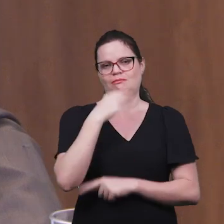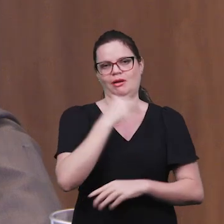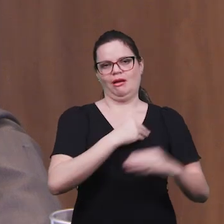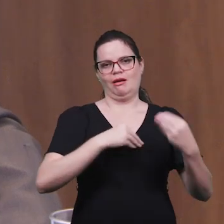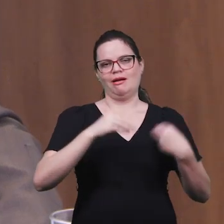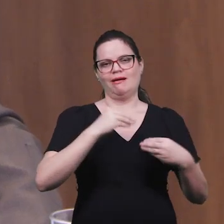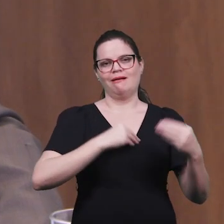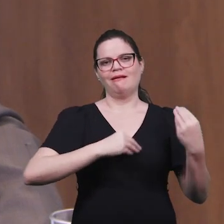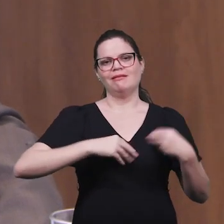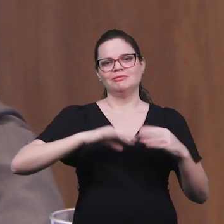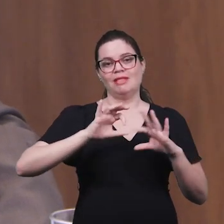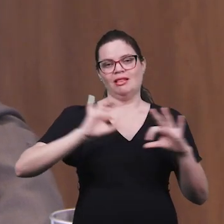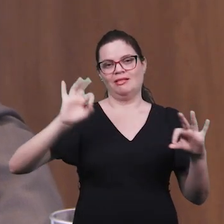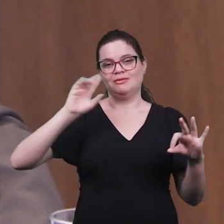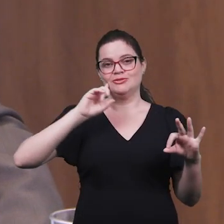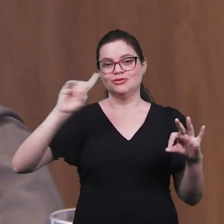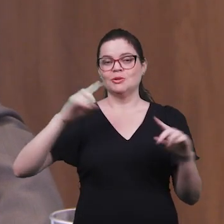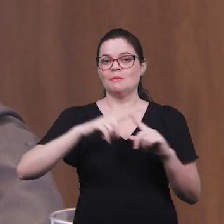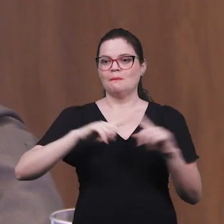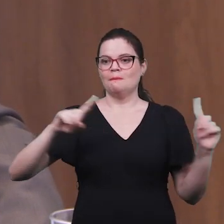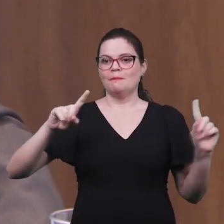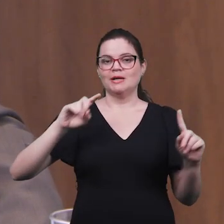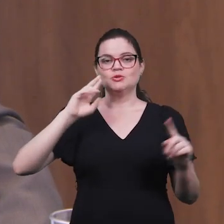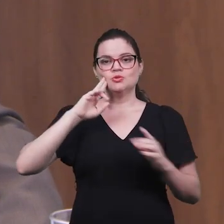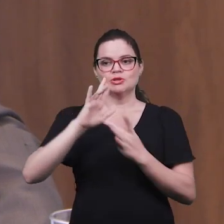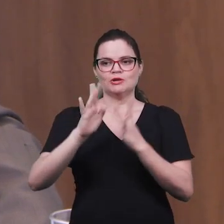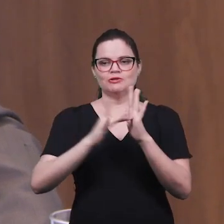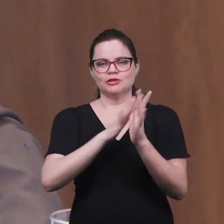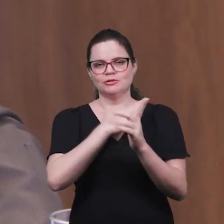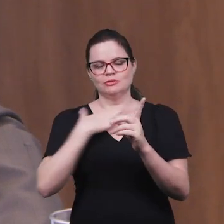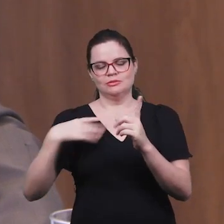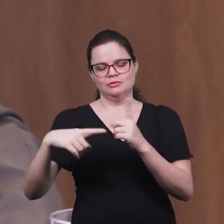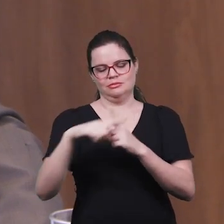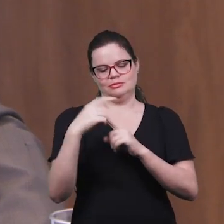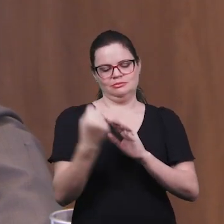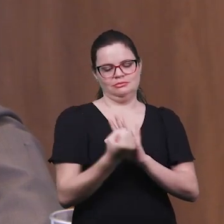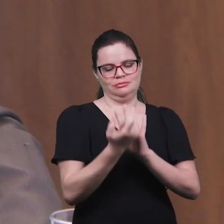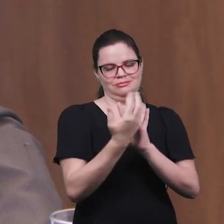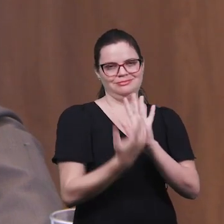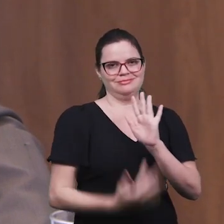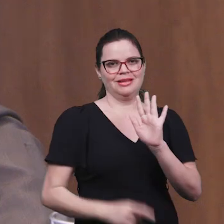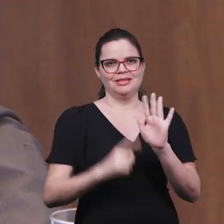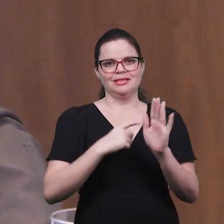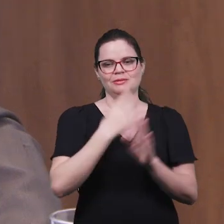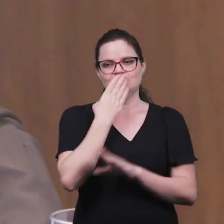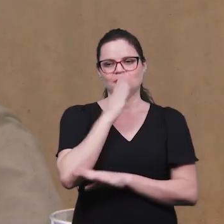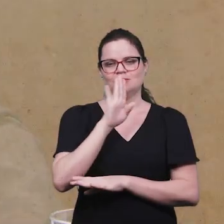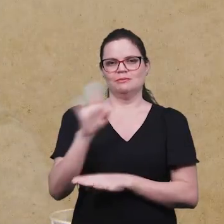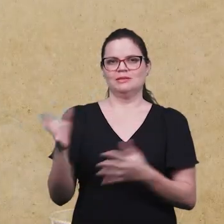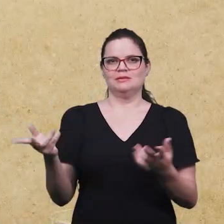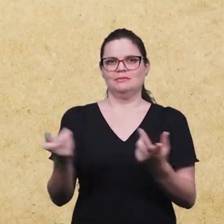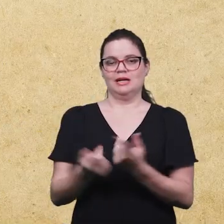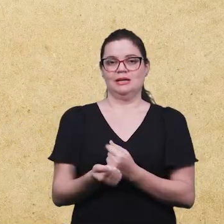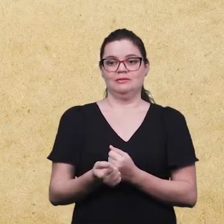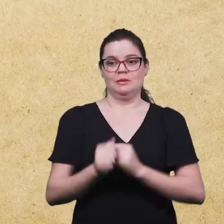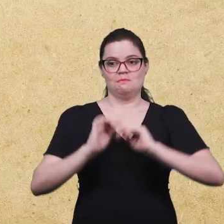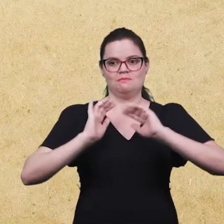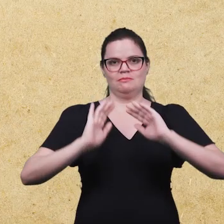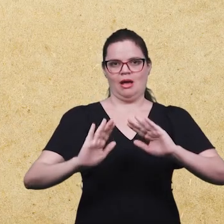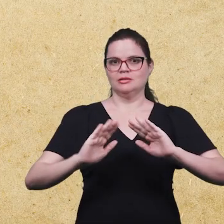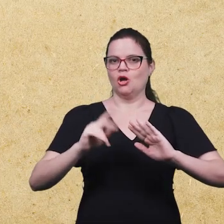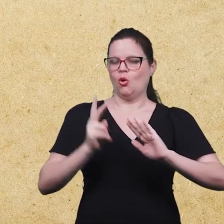distantes de Deus, por causa do sacrifício de Jesus, aí vem uma promessa maravilhosa.